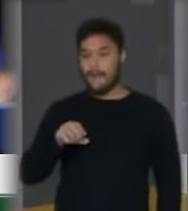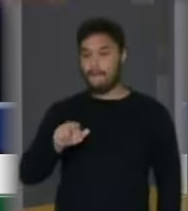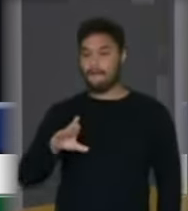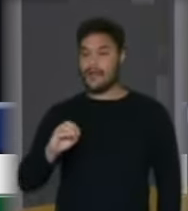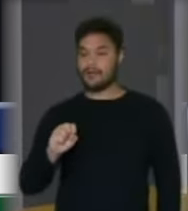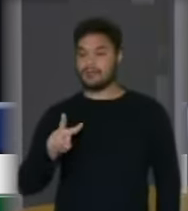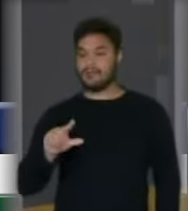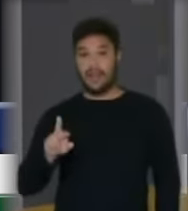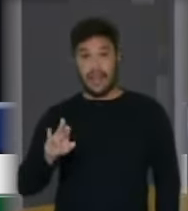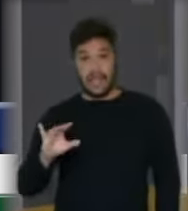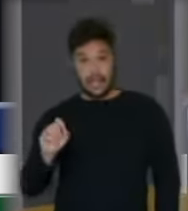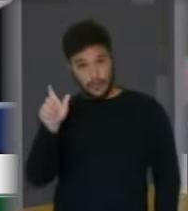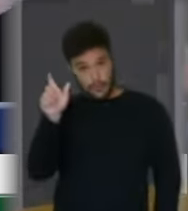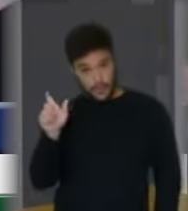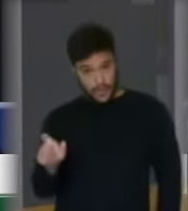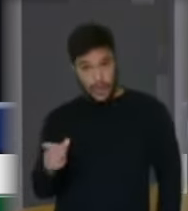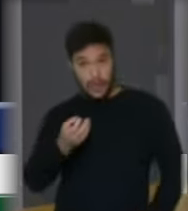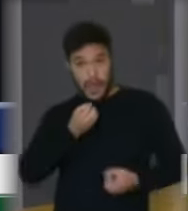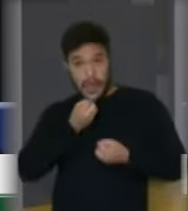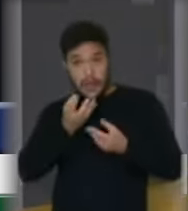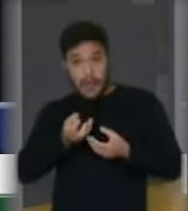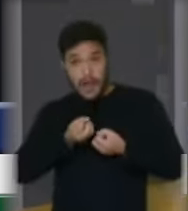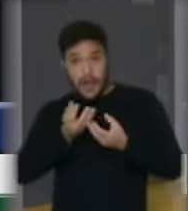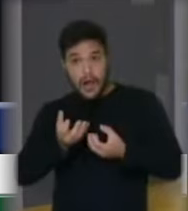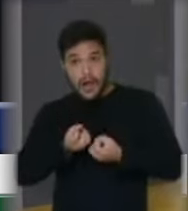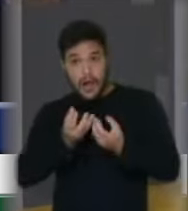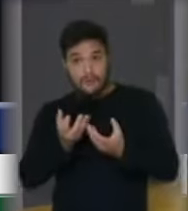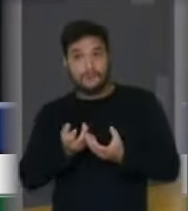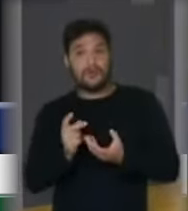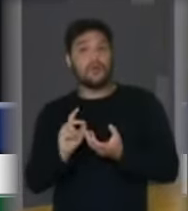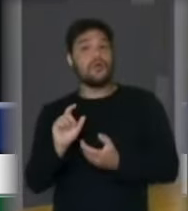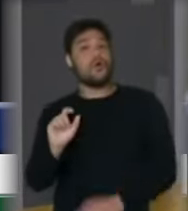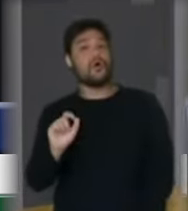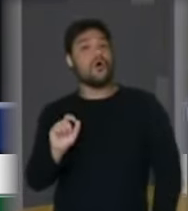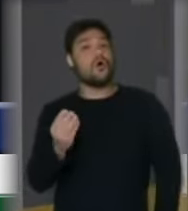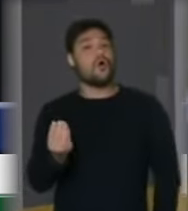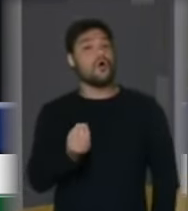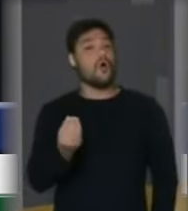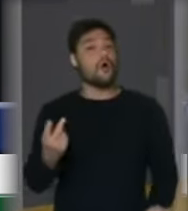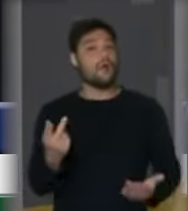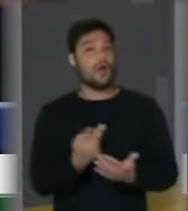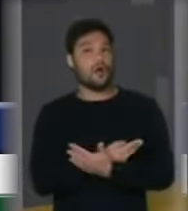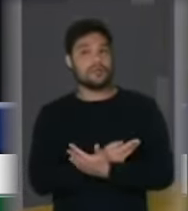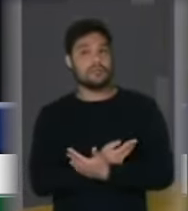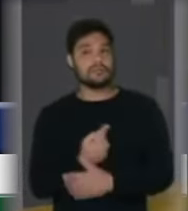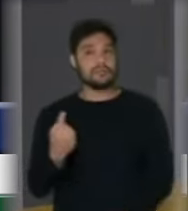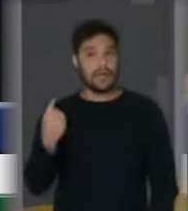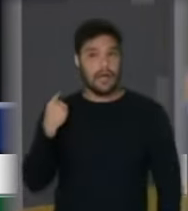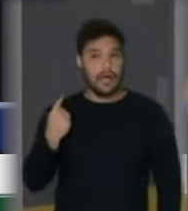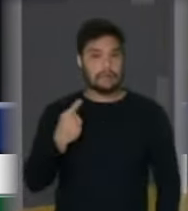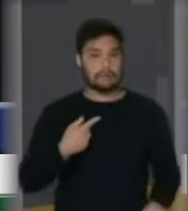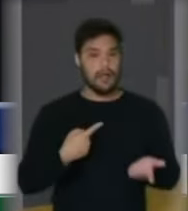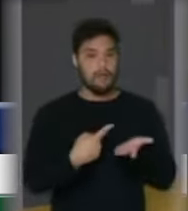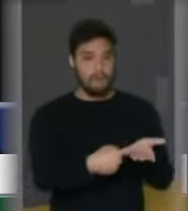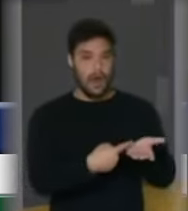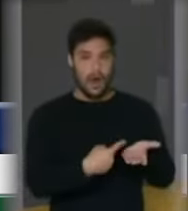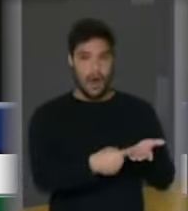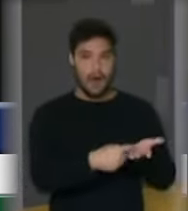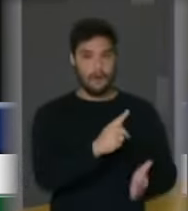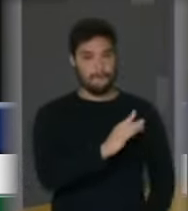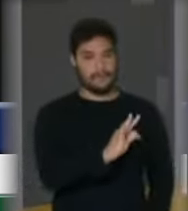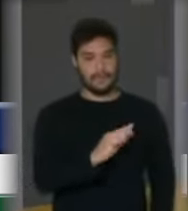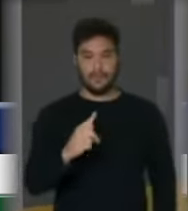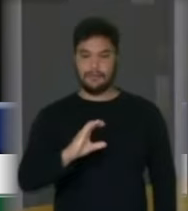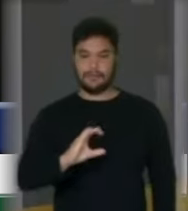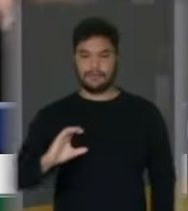que detalha como era feita as transações entre o PT e o PCC,